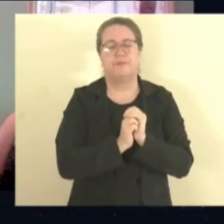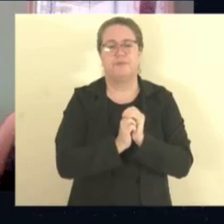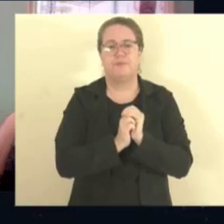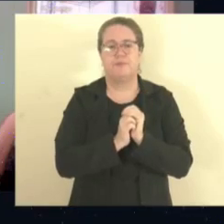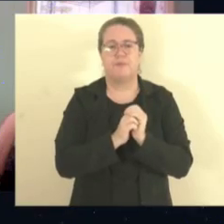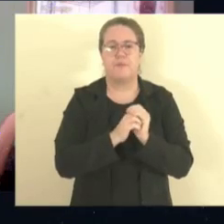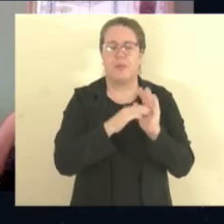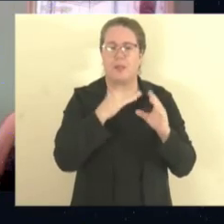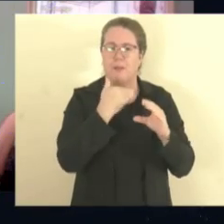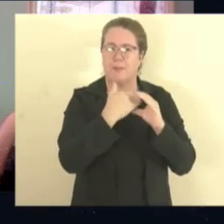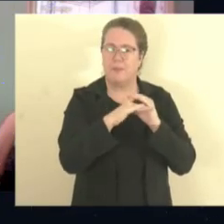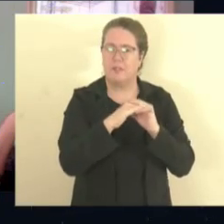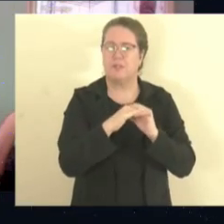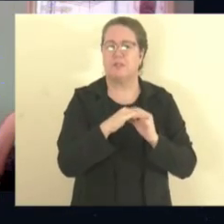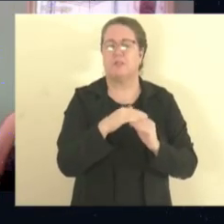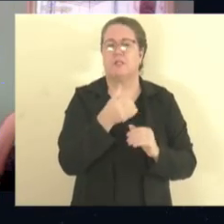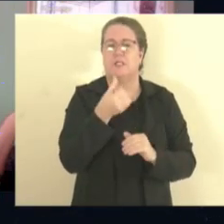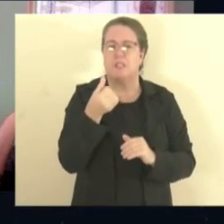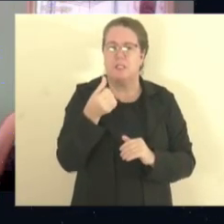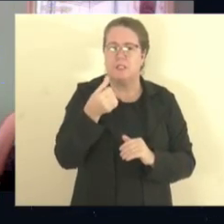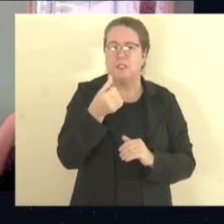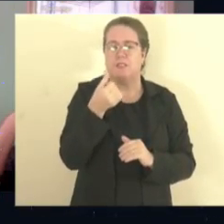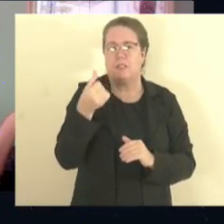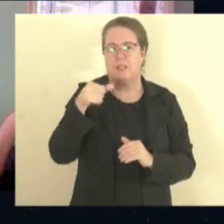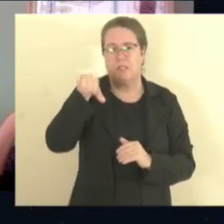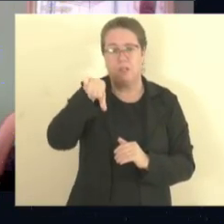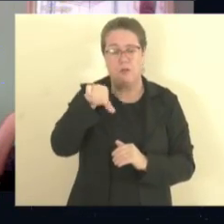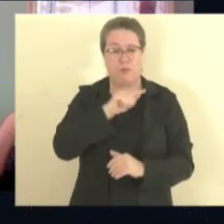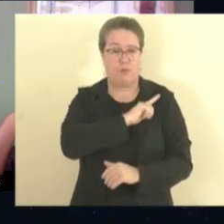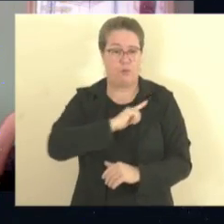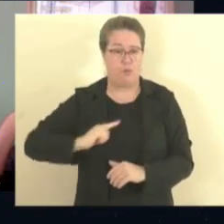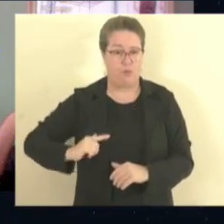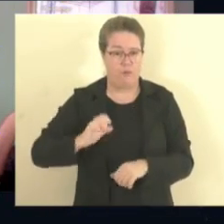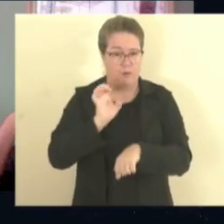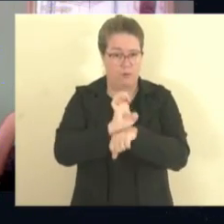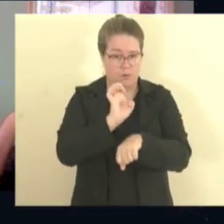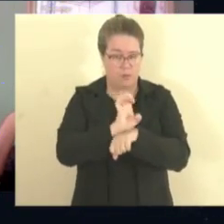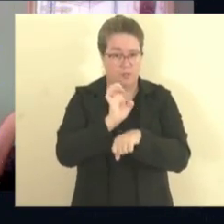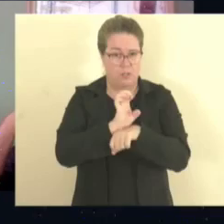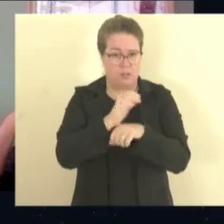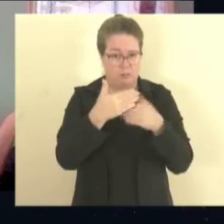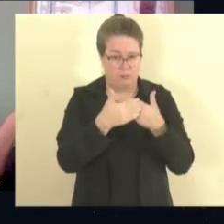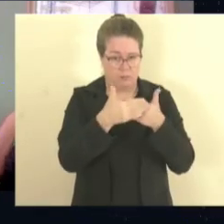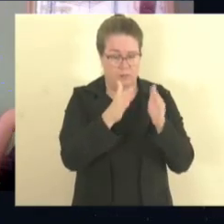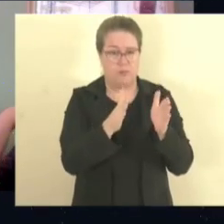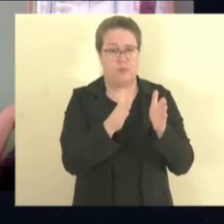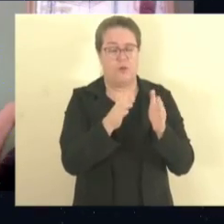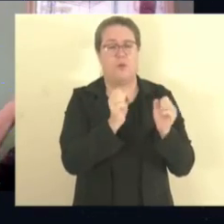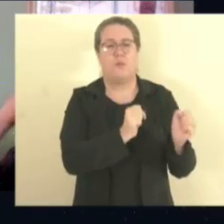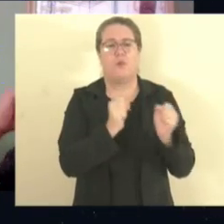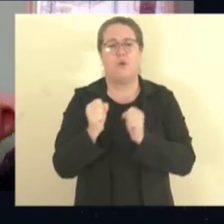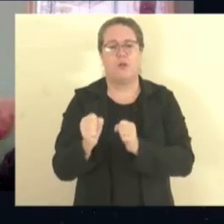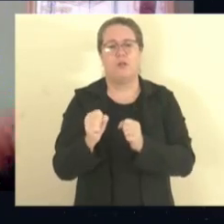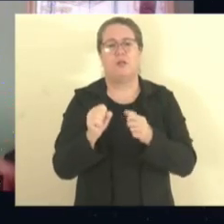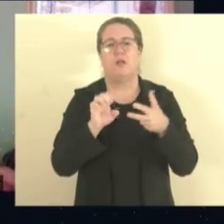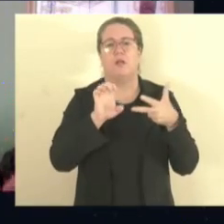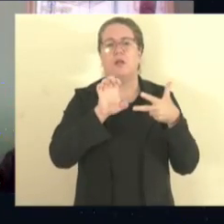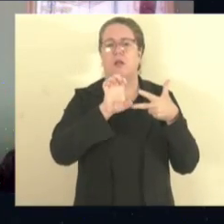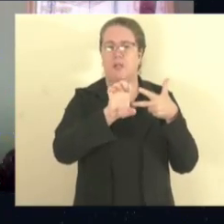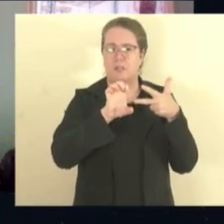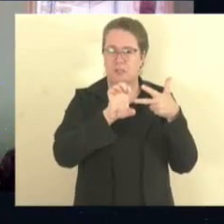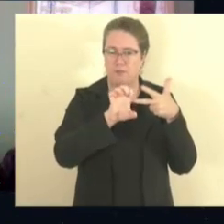mensagem governamental 679 do governo do estado, que autoriza o Poder Executivo